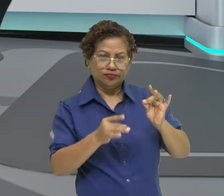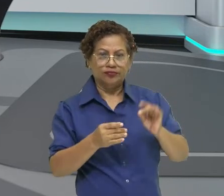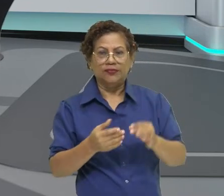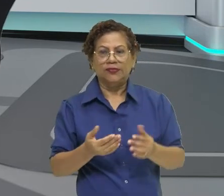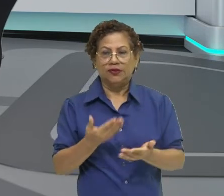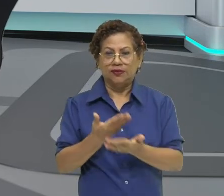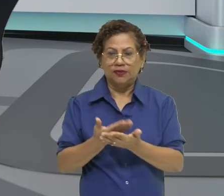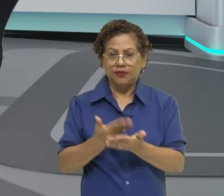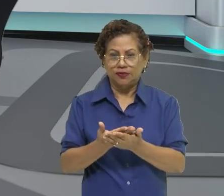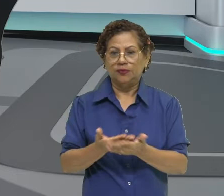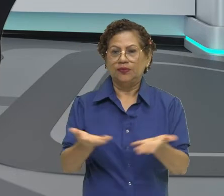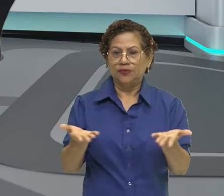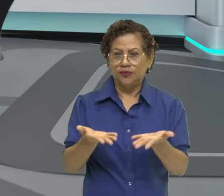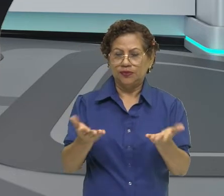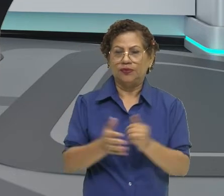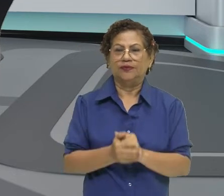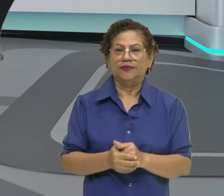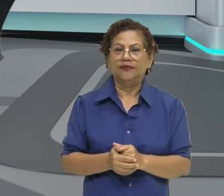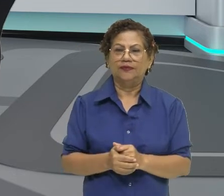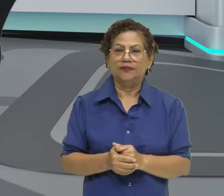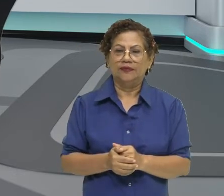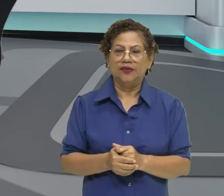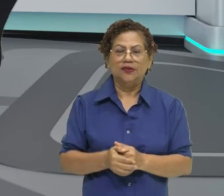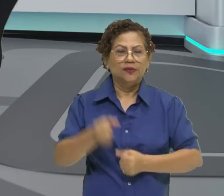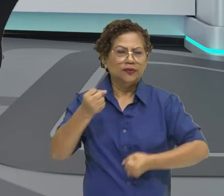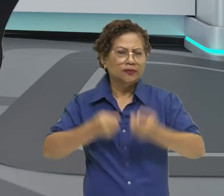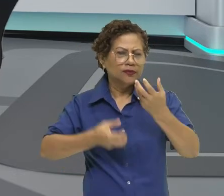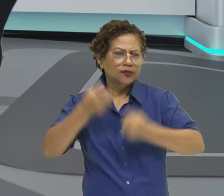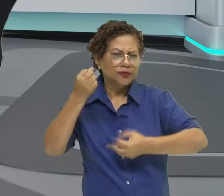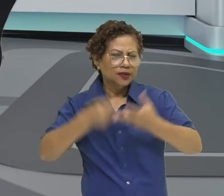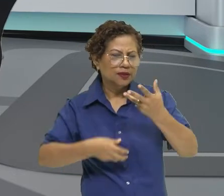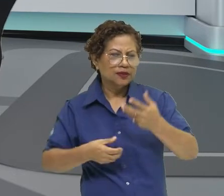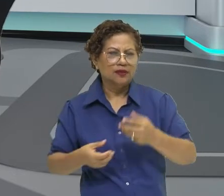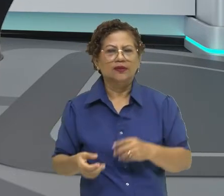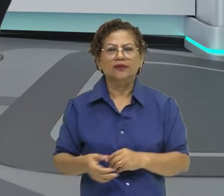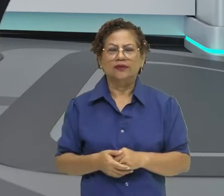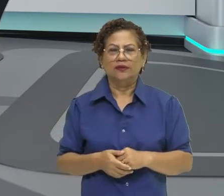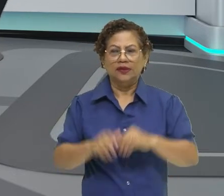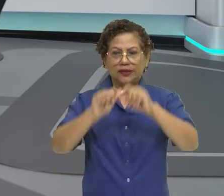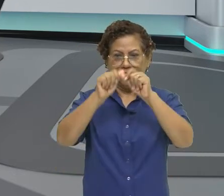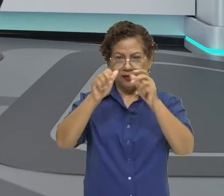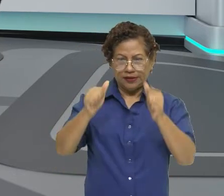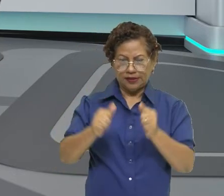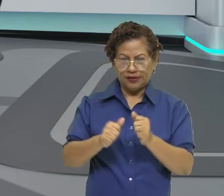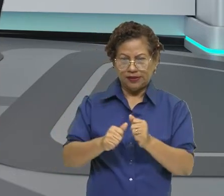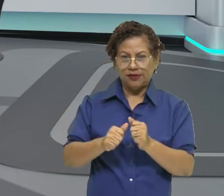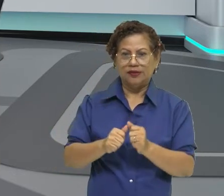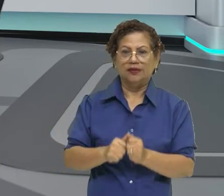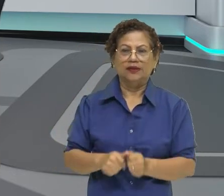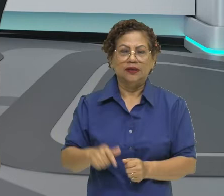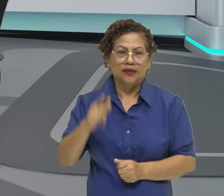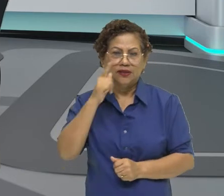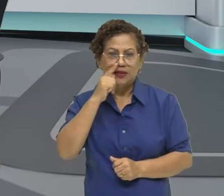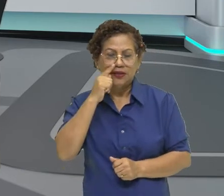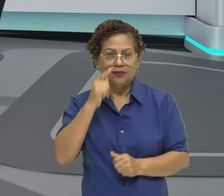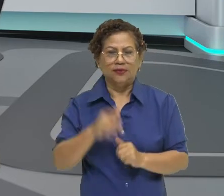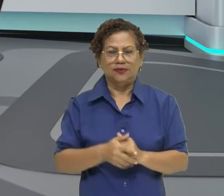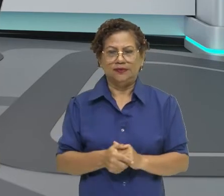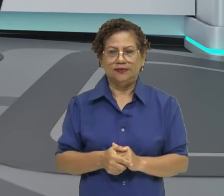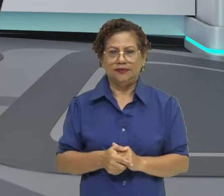sobre arte egípcia, né? A gente viu que no Egito, a